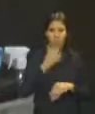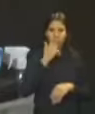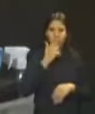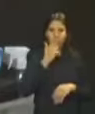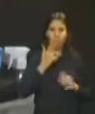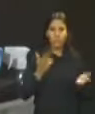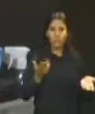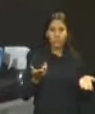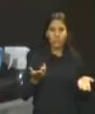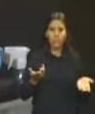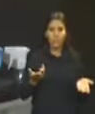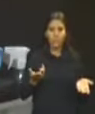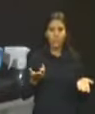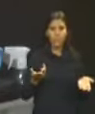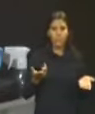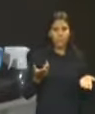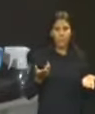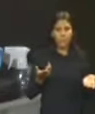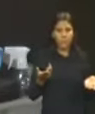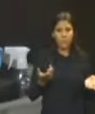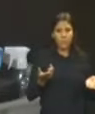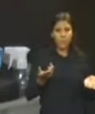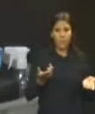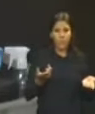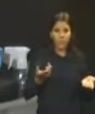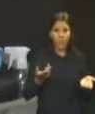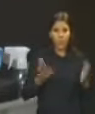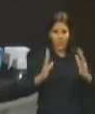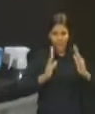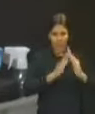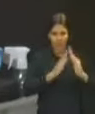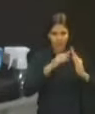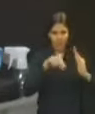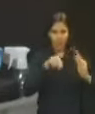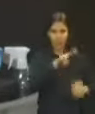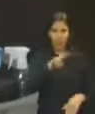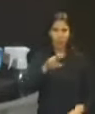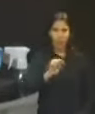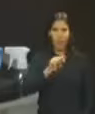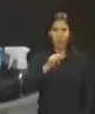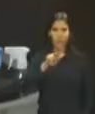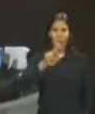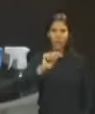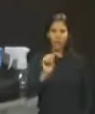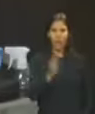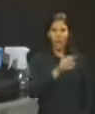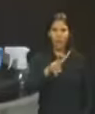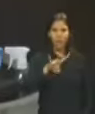explorá-las economicamente. O que aquela casa, que chamava Água Viva,